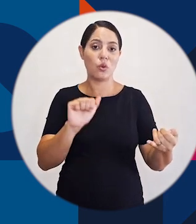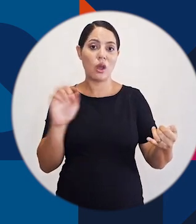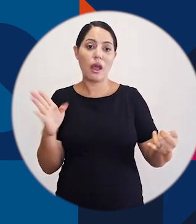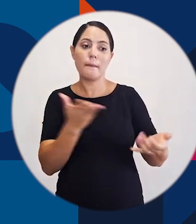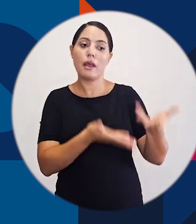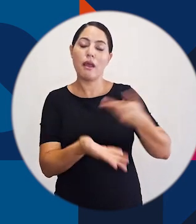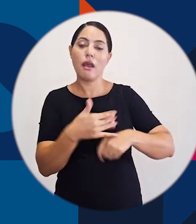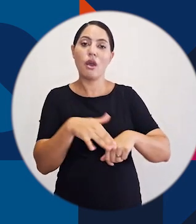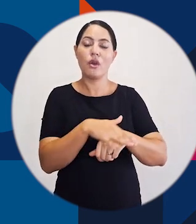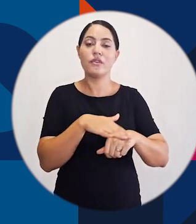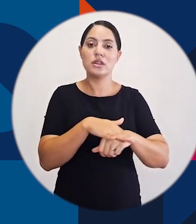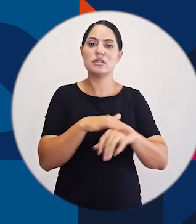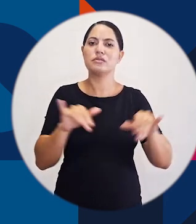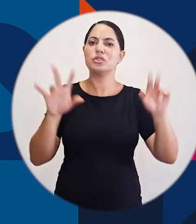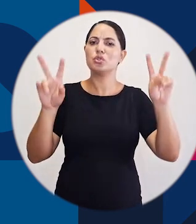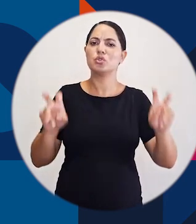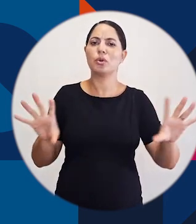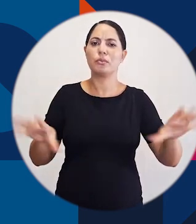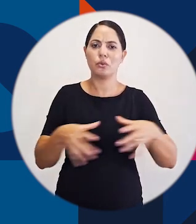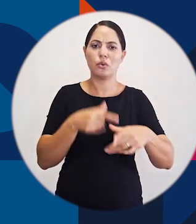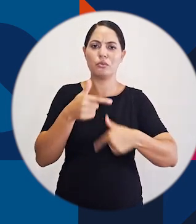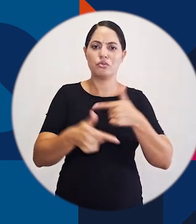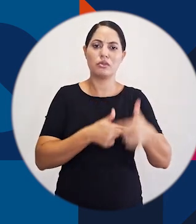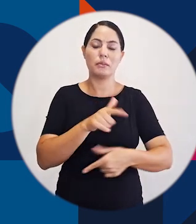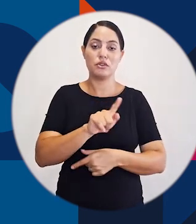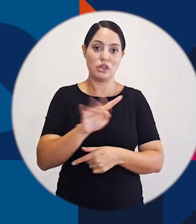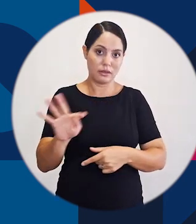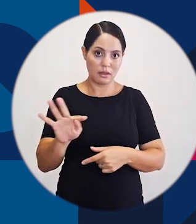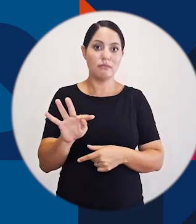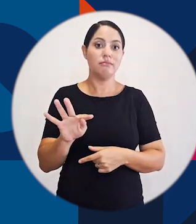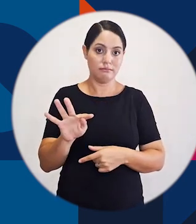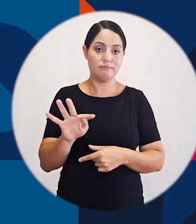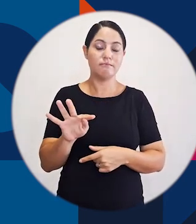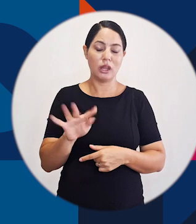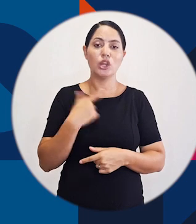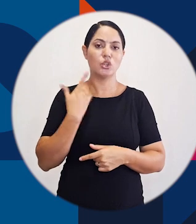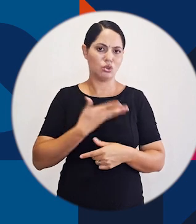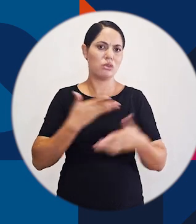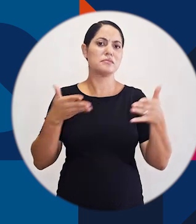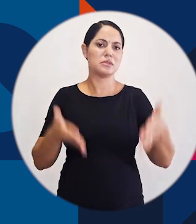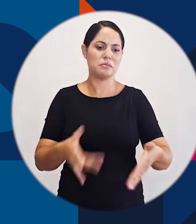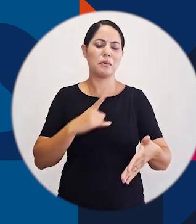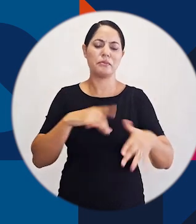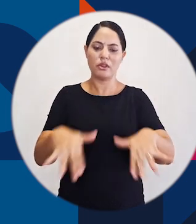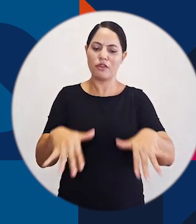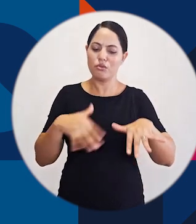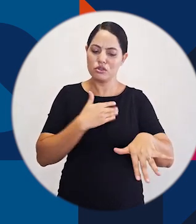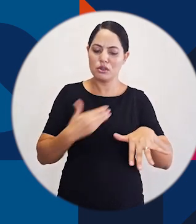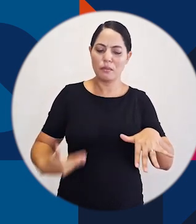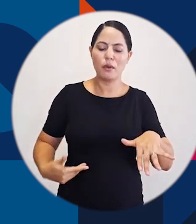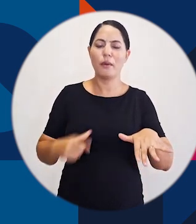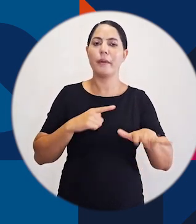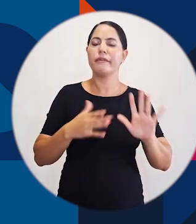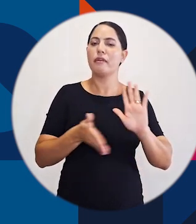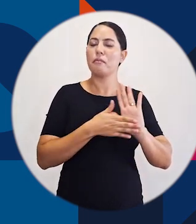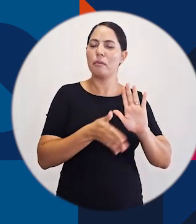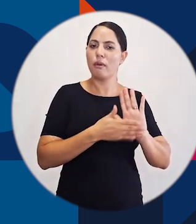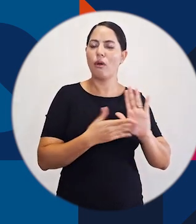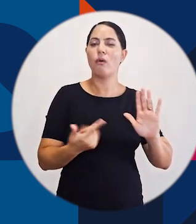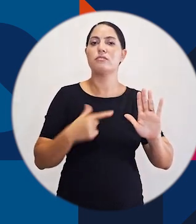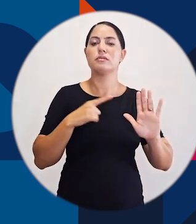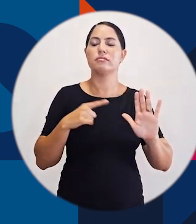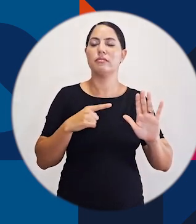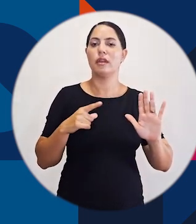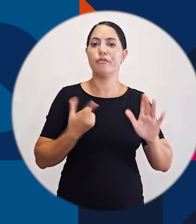algum tempo, por um grupo de trabalho do qual nós participamos, inclusive com várias audiências públicas e